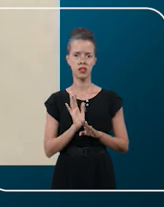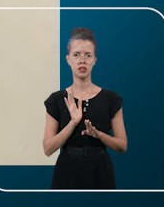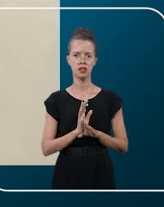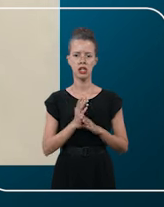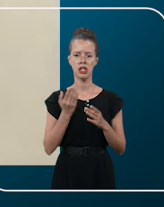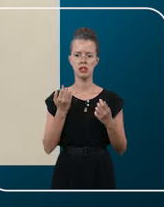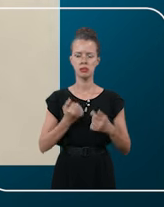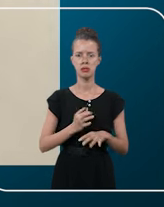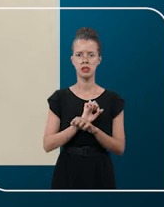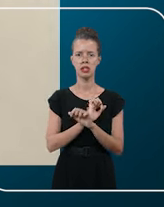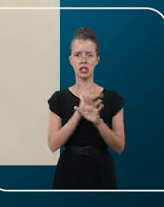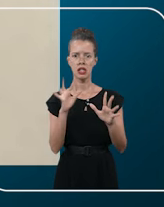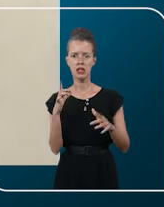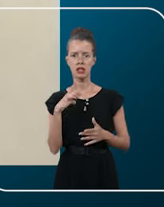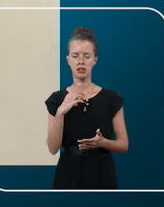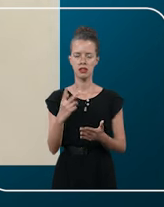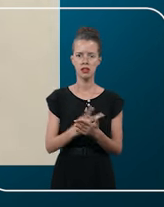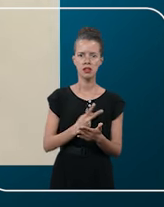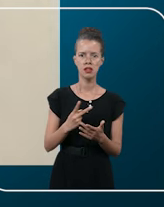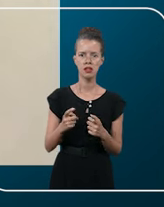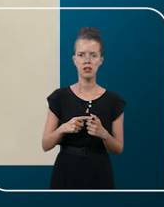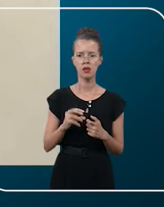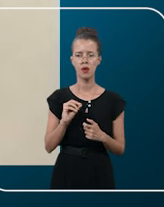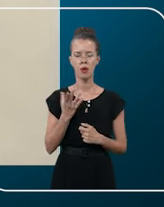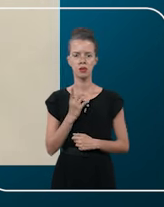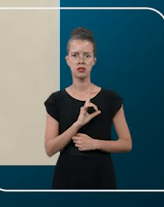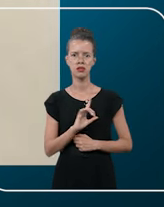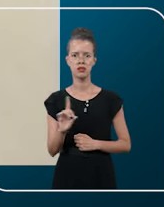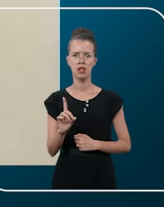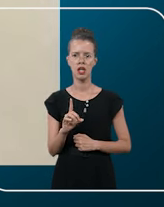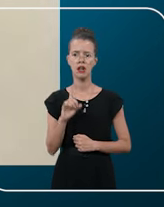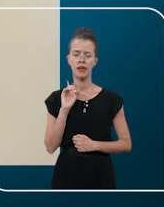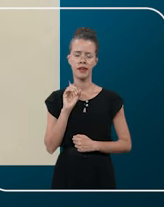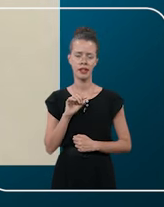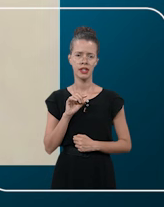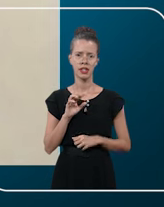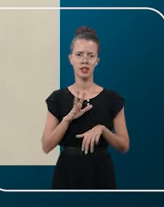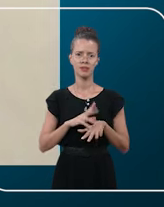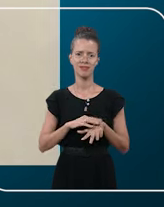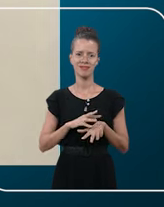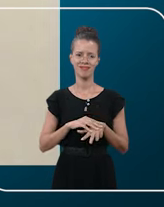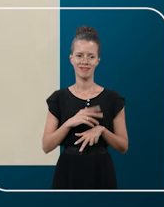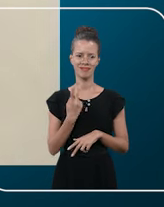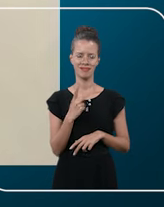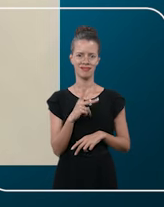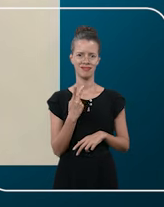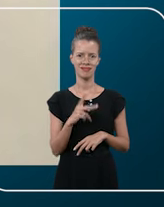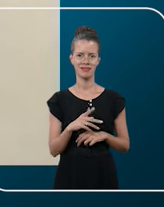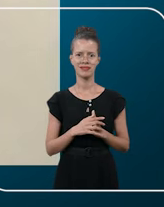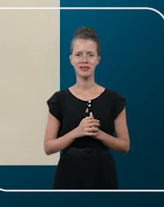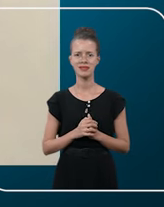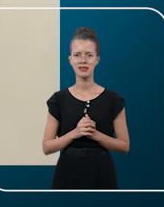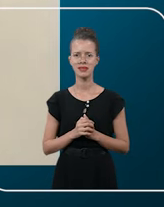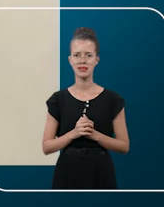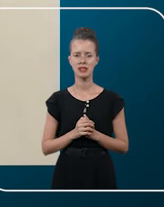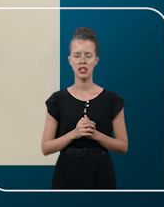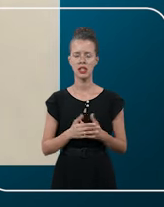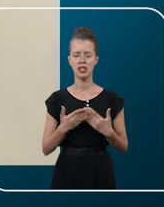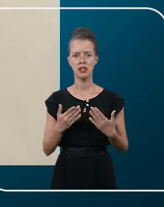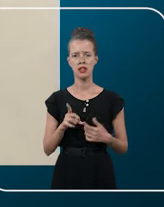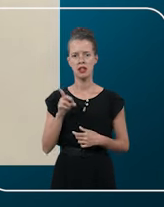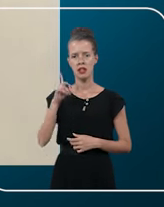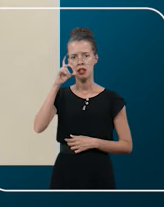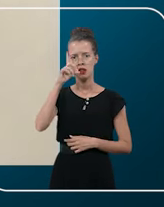erro médico. Ele é do paciente e por o hospital ou médico estar apenas